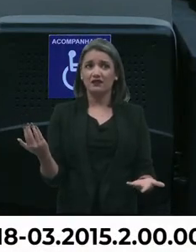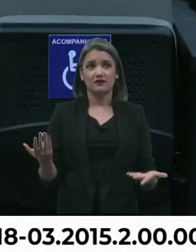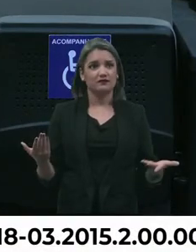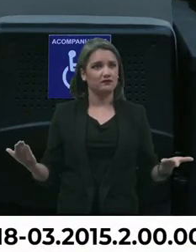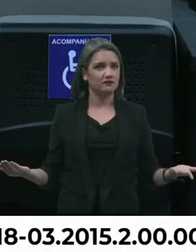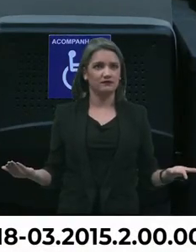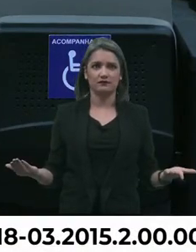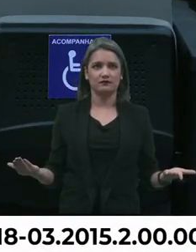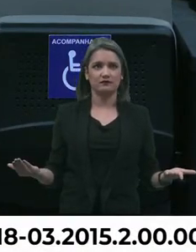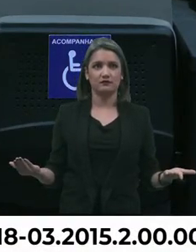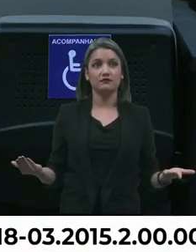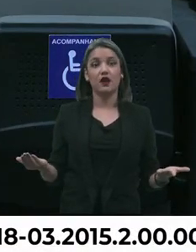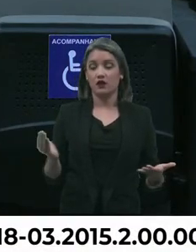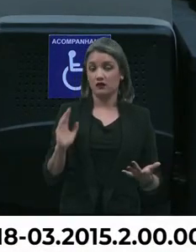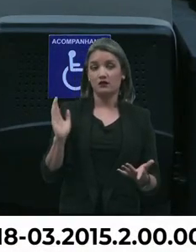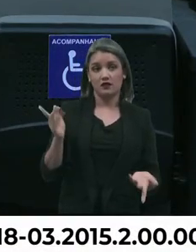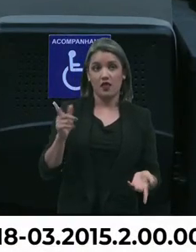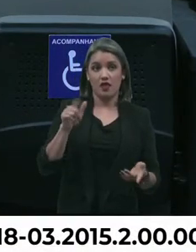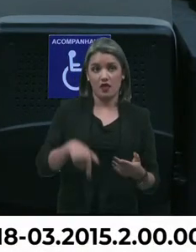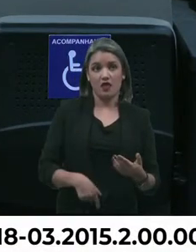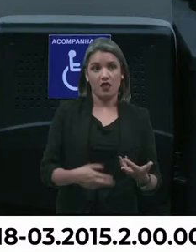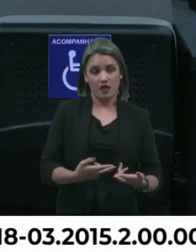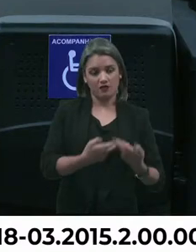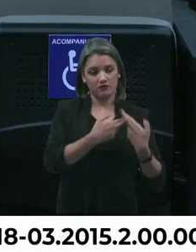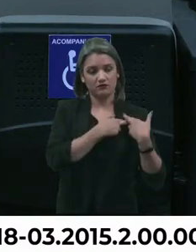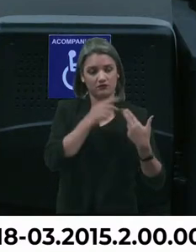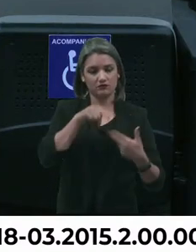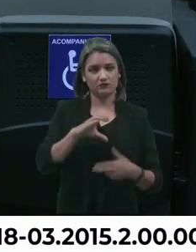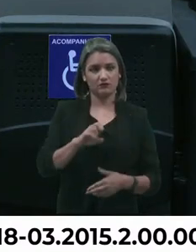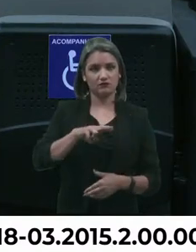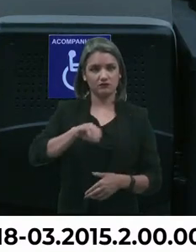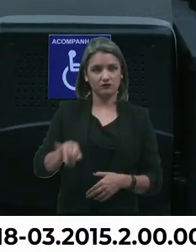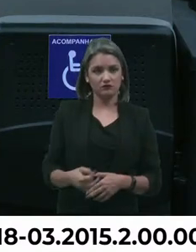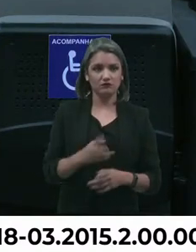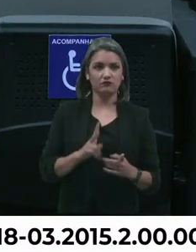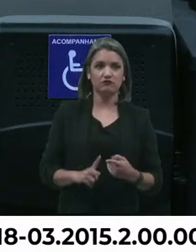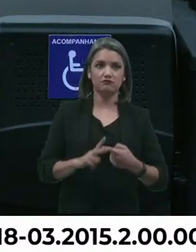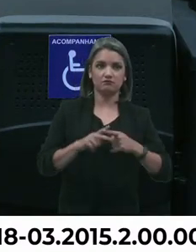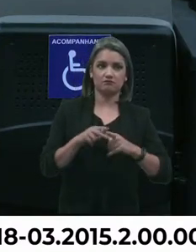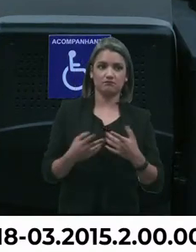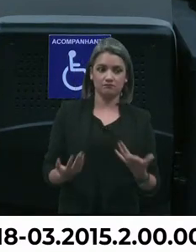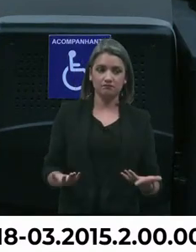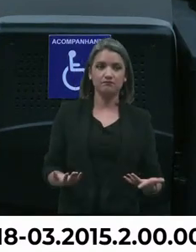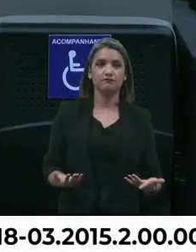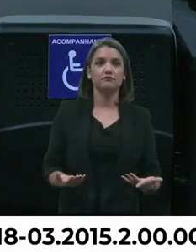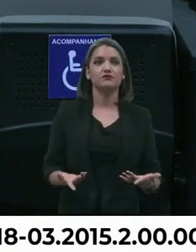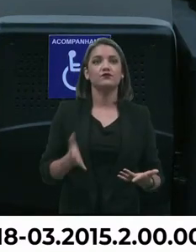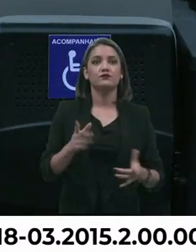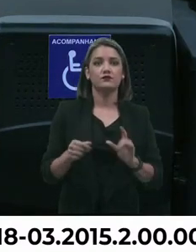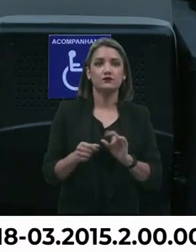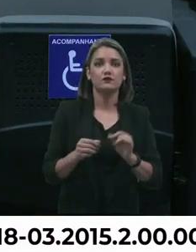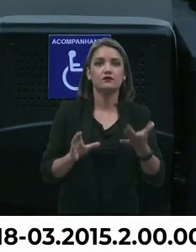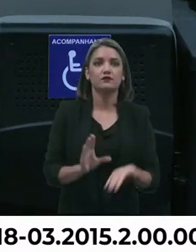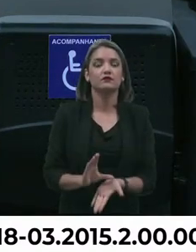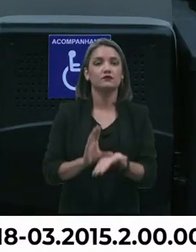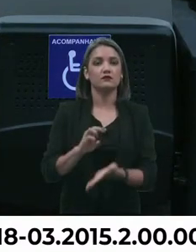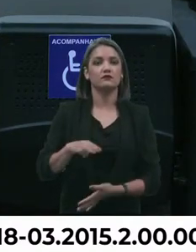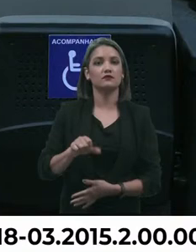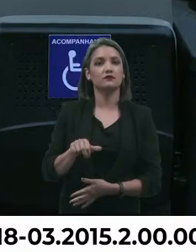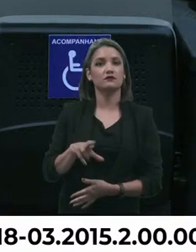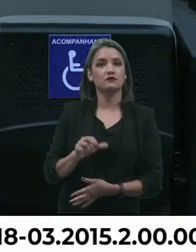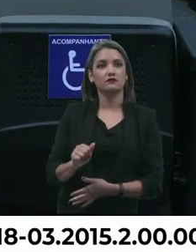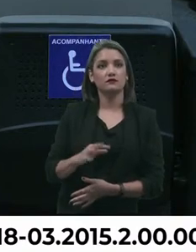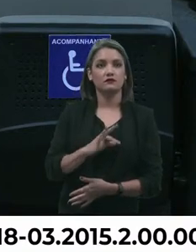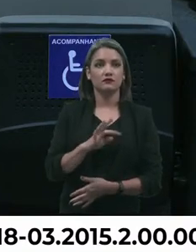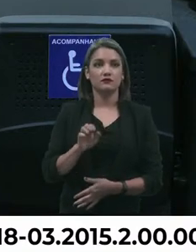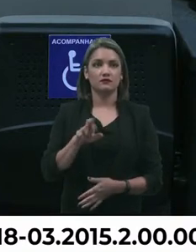deste conselho, de eventualmente reparar a injustiça, e assim o fez neste caso. Conselheira Maria Tereza Willi, lá vai eu gastando